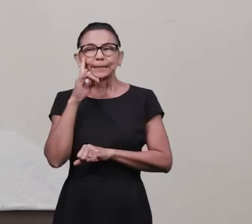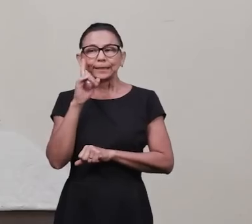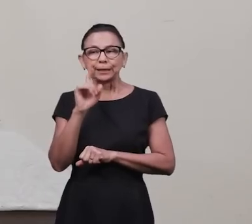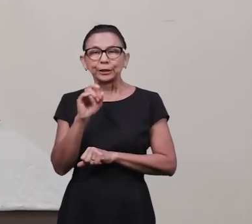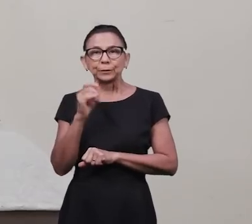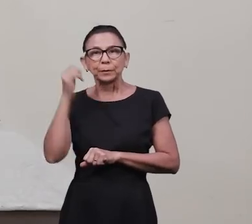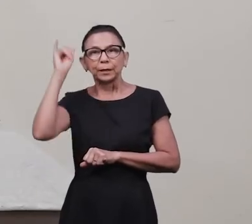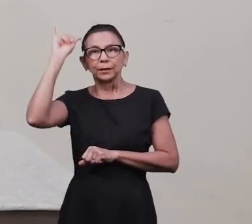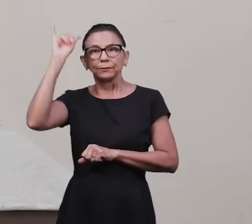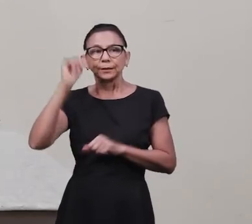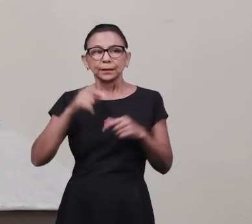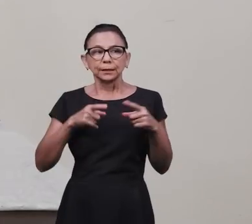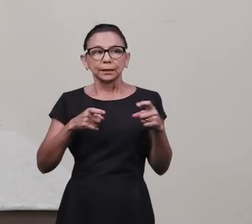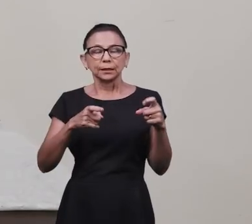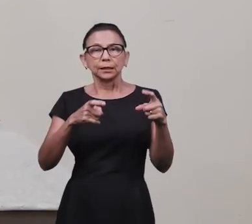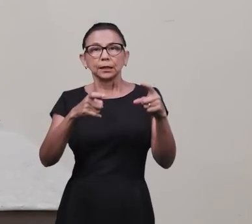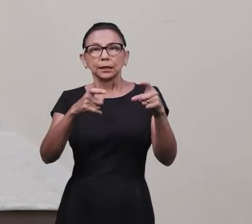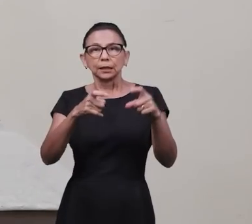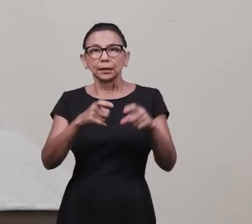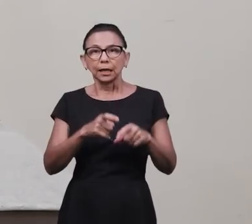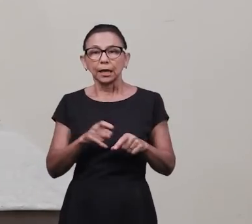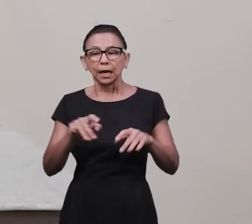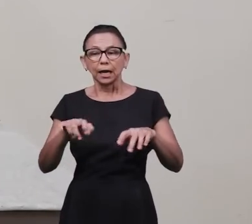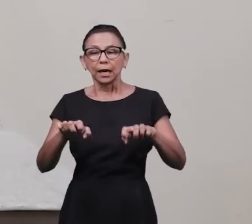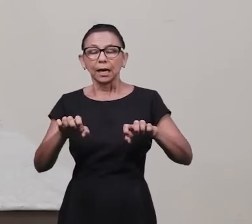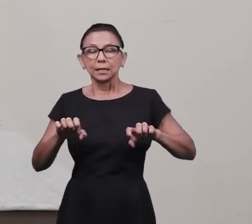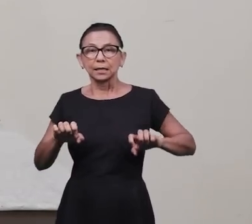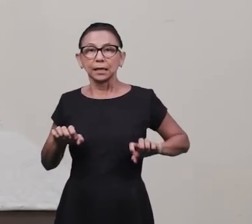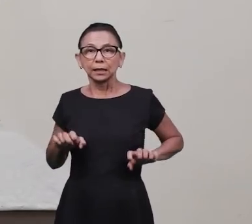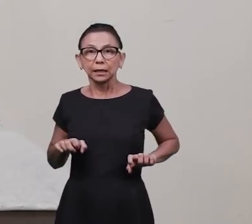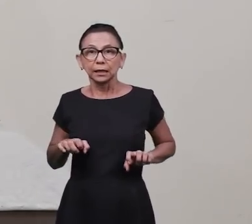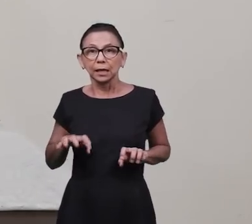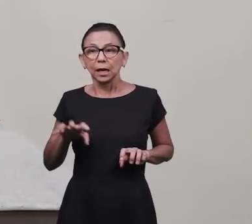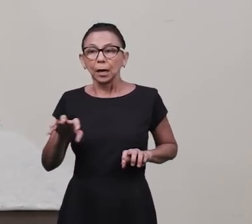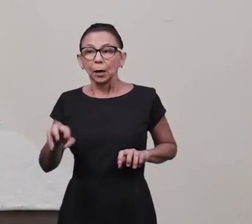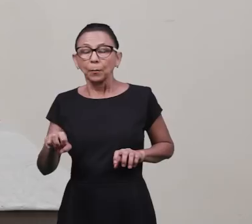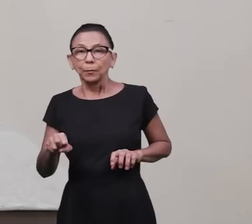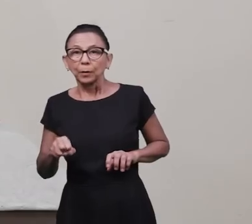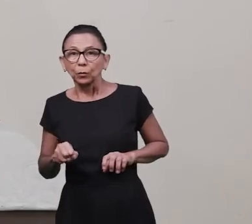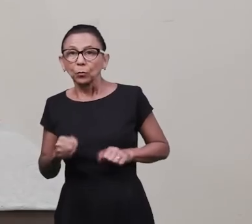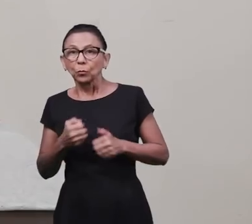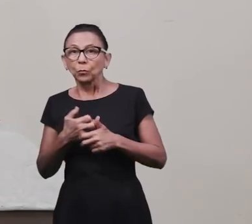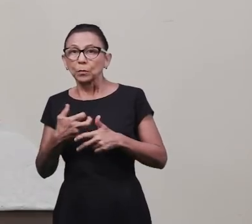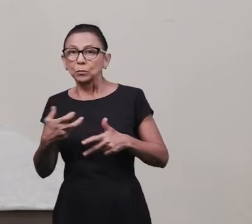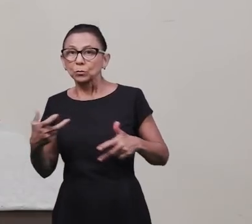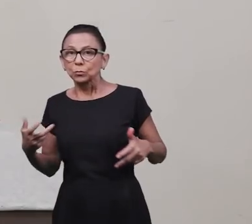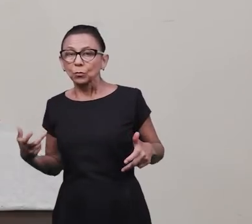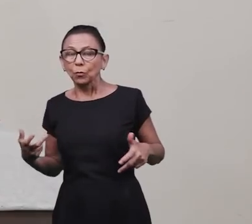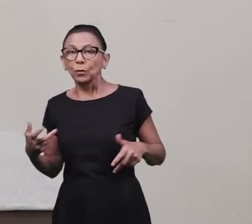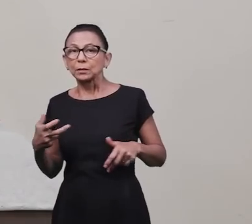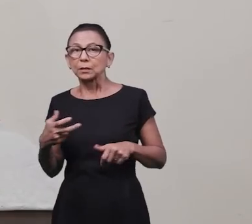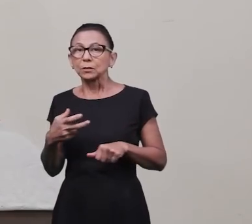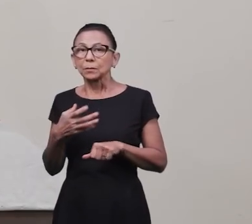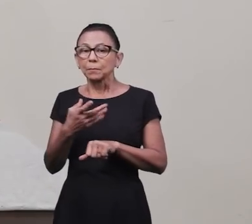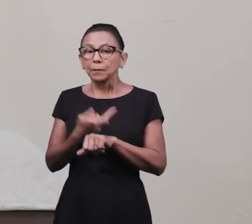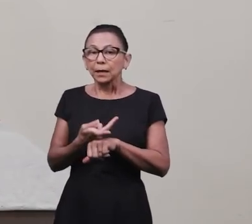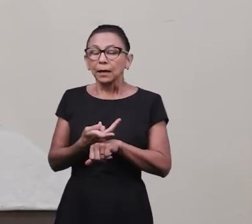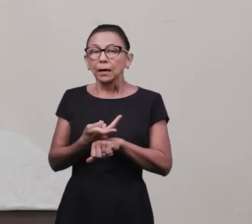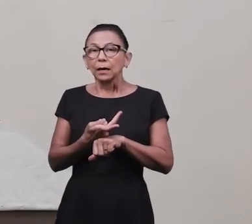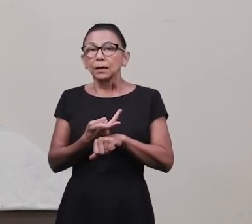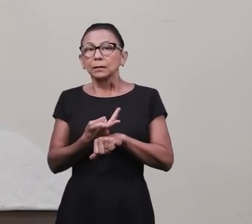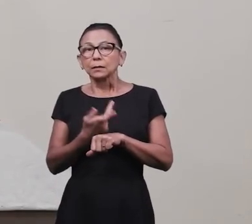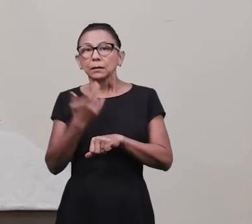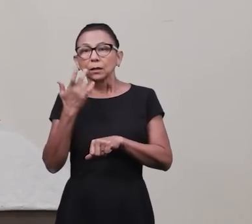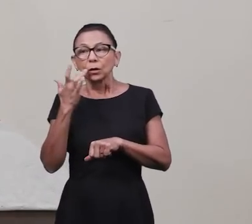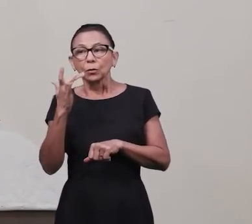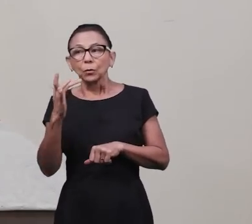templo, prata, juntou ali o que ele podia juntar de riqueza, que nem era dele, era do Senhor. E ele mandou entregar